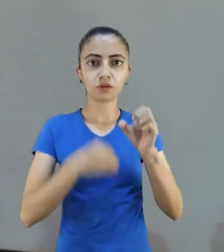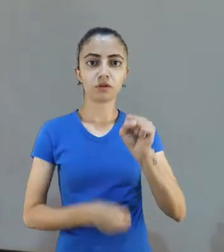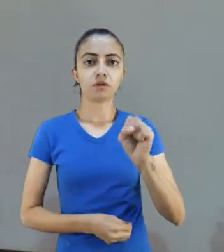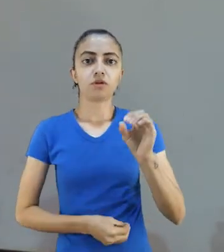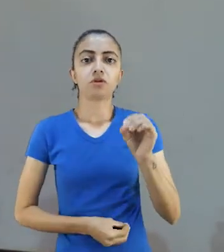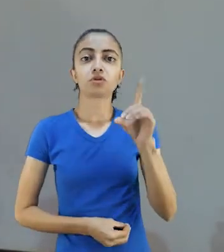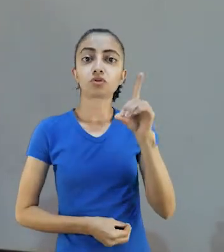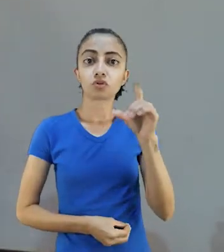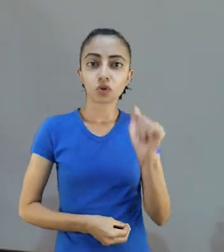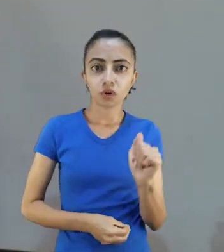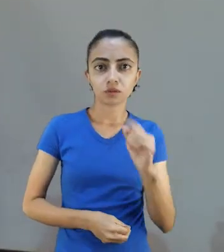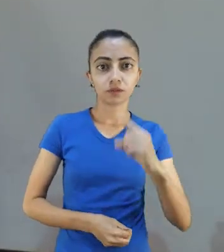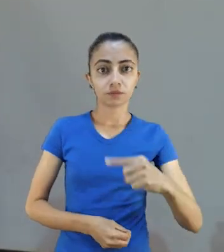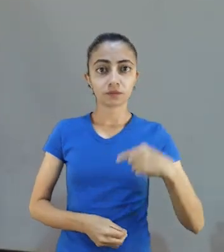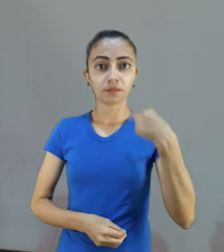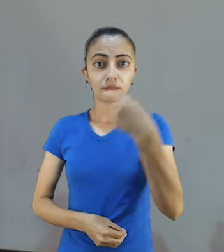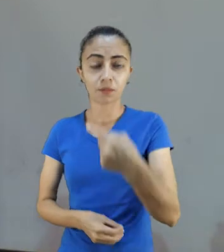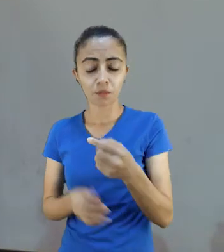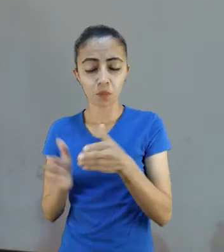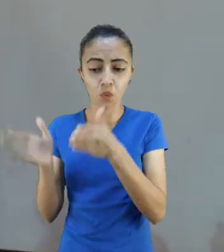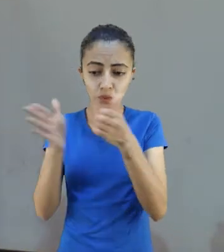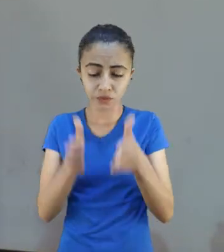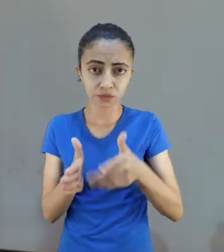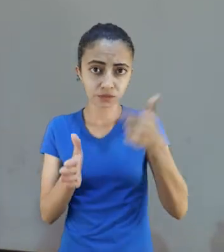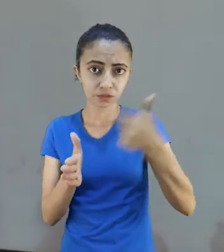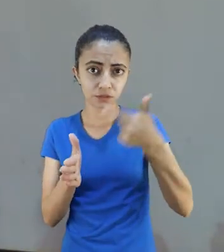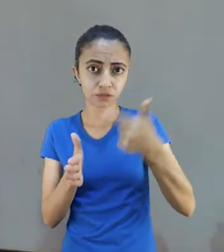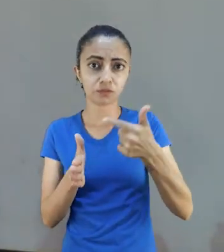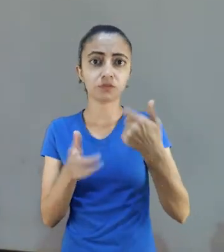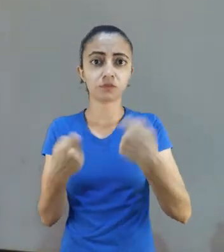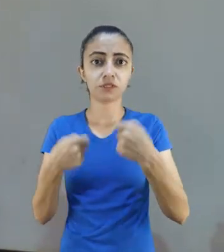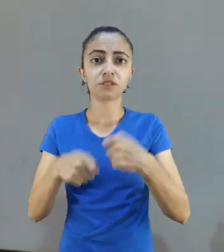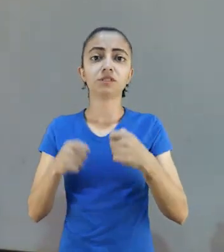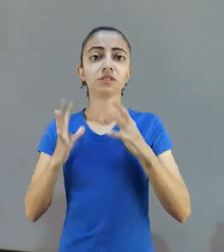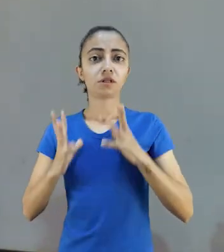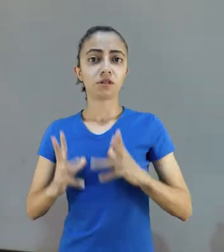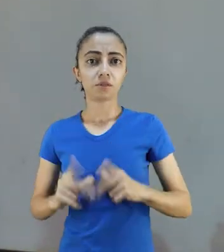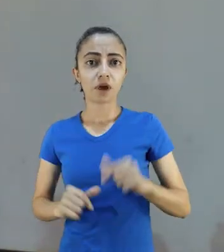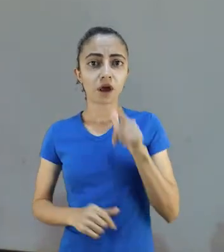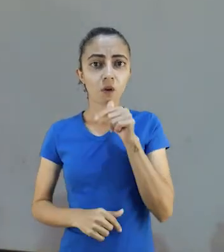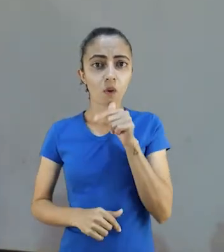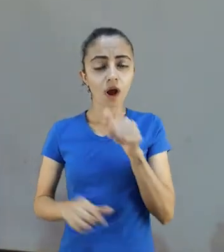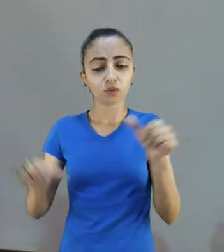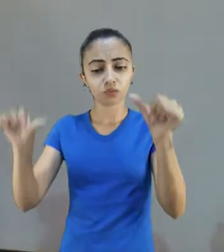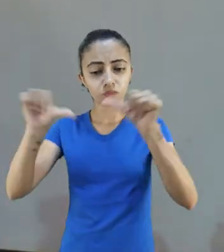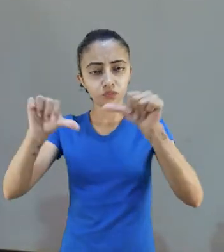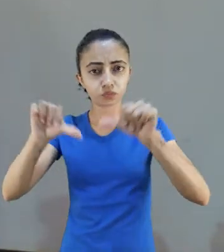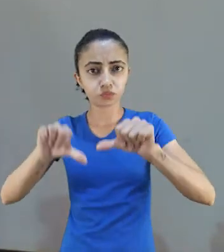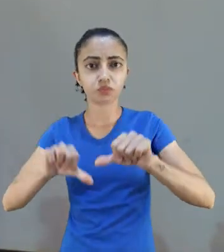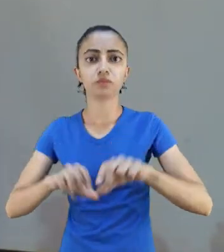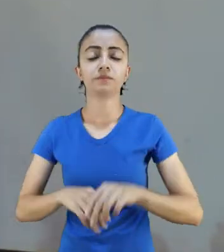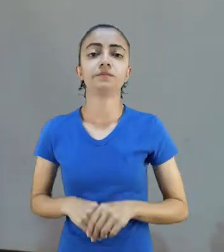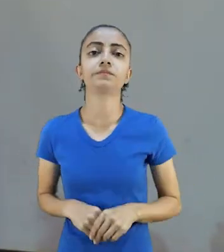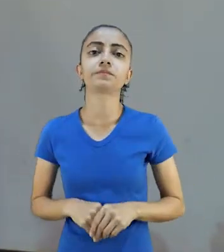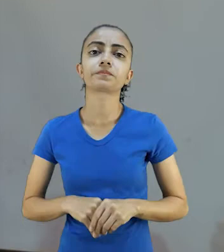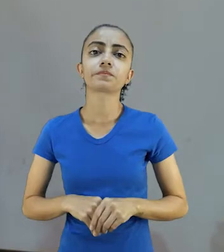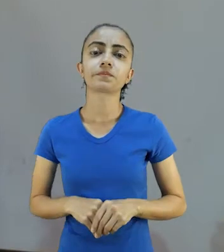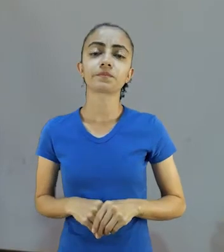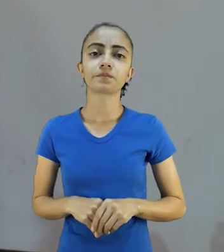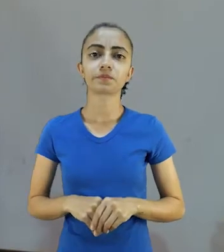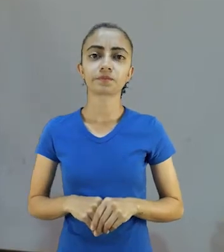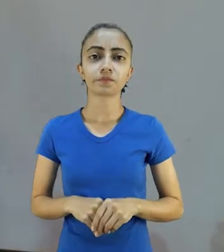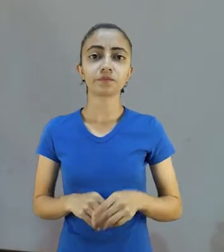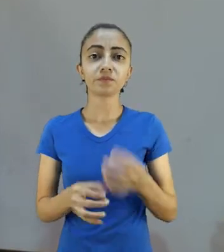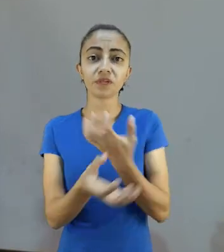ela para lavar. Se for esqueletizar, tem que ser com jato de água forte. Se não